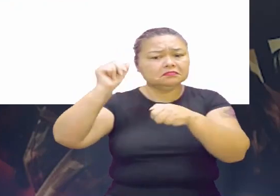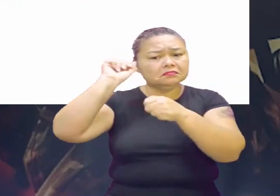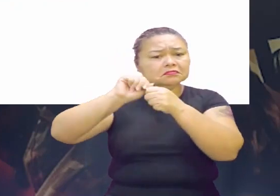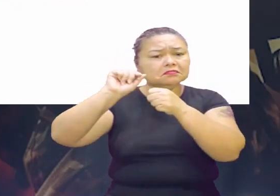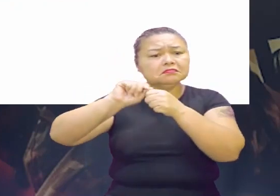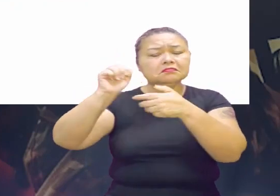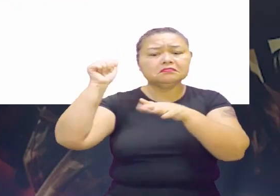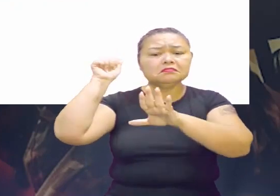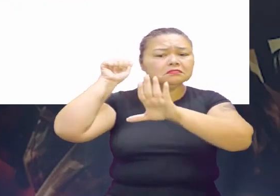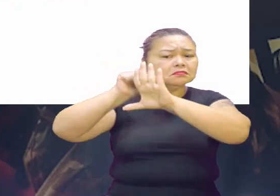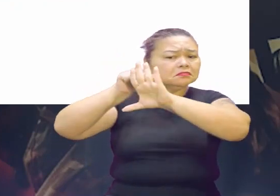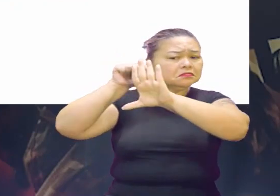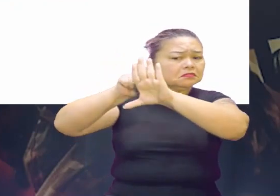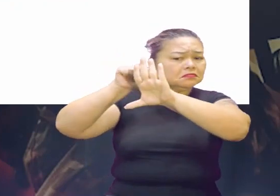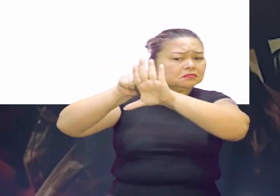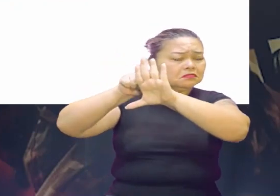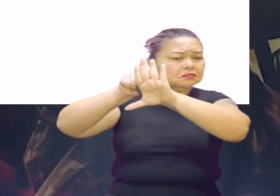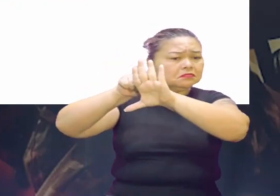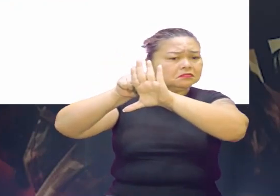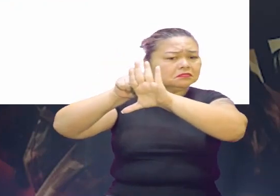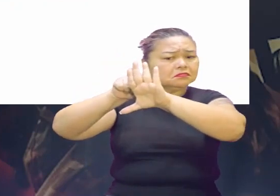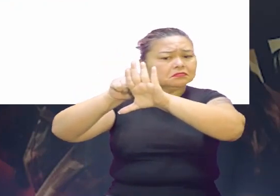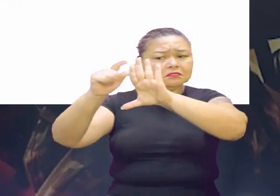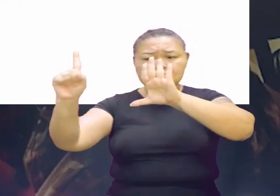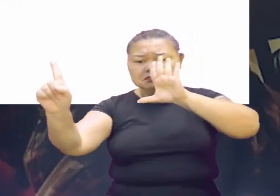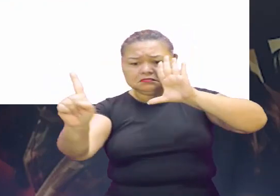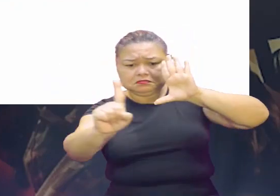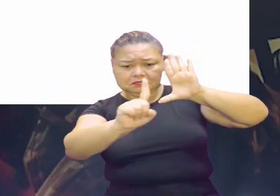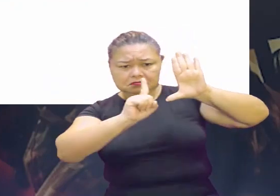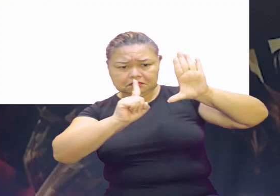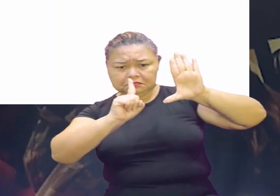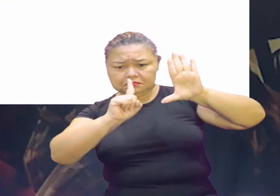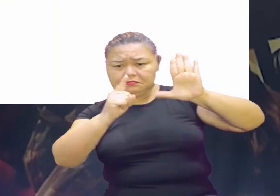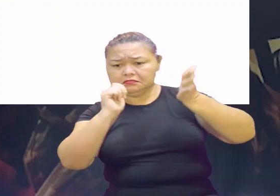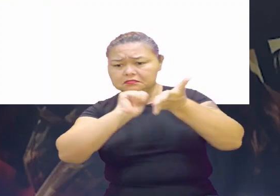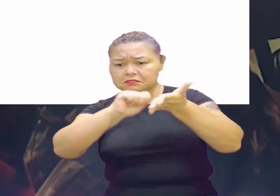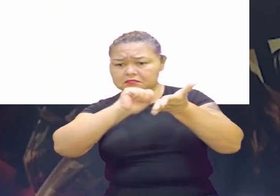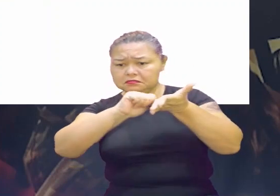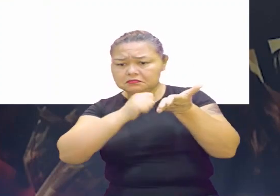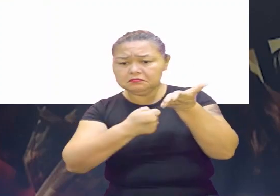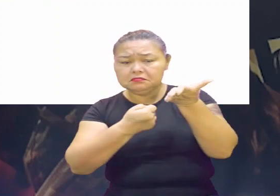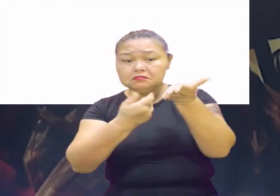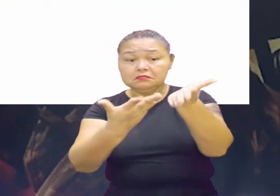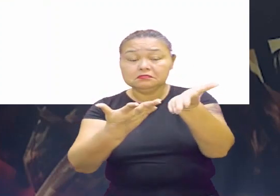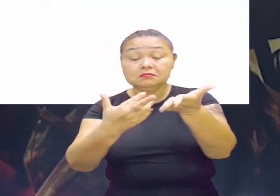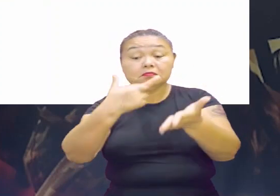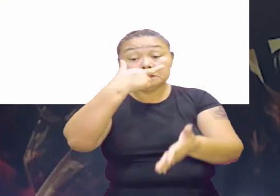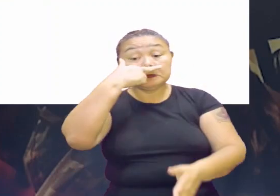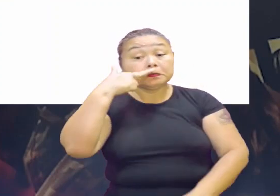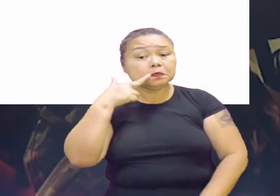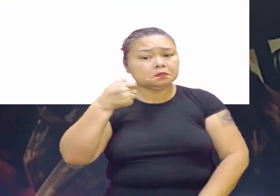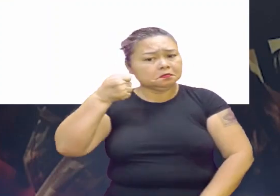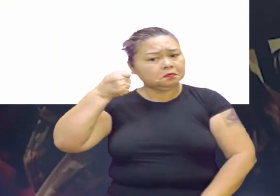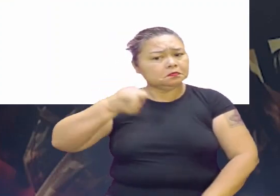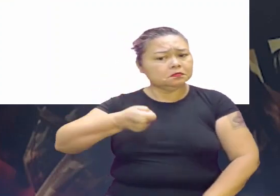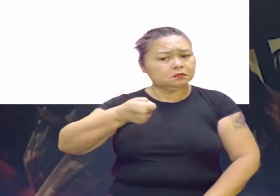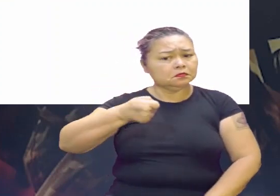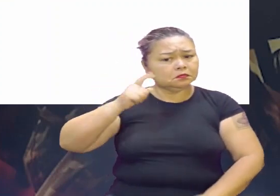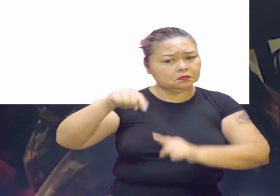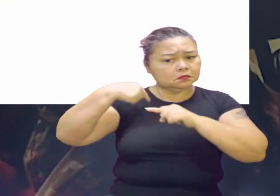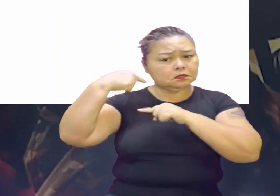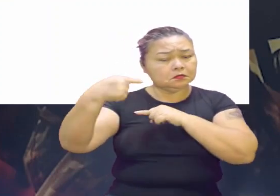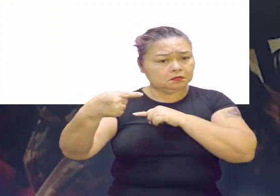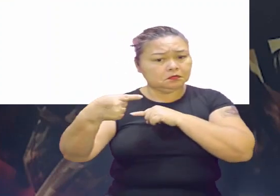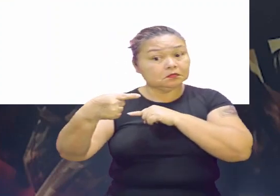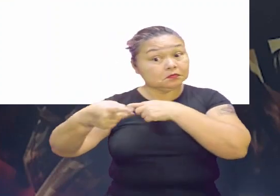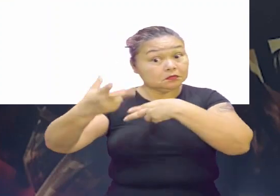porta, bateu o toque, o cara veio, atendeu, ele entregou o bilhete. Rondon estava decidido, dali ele poderia